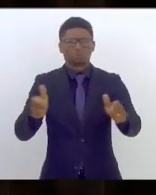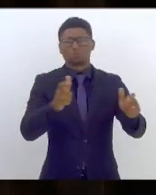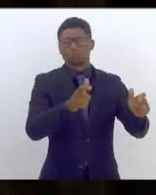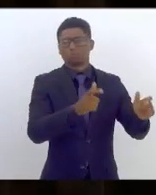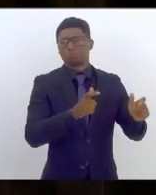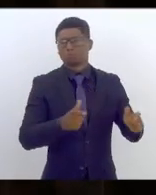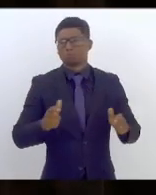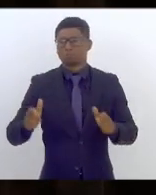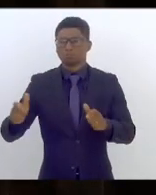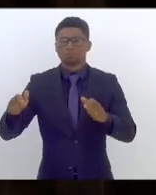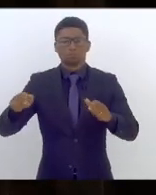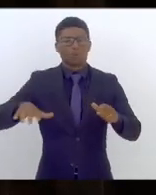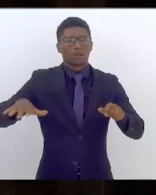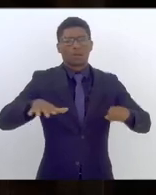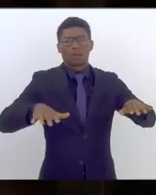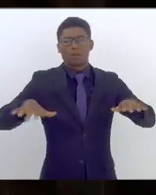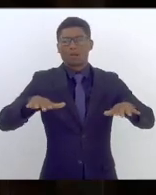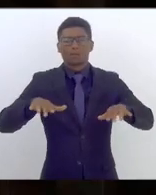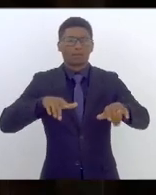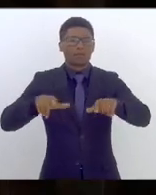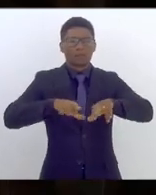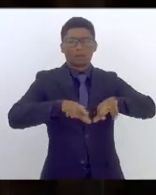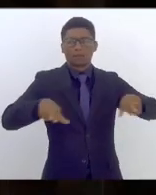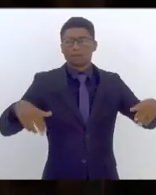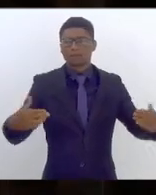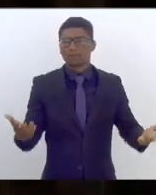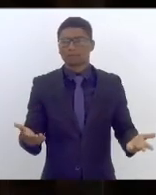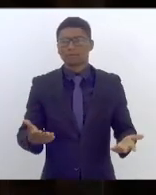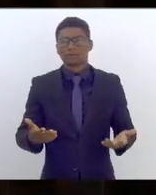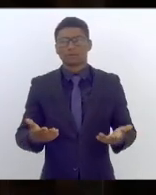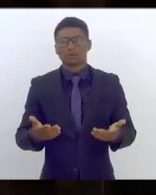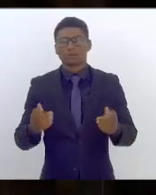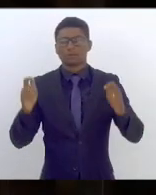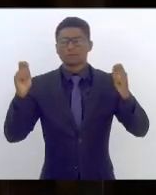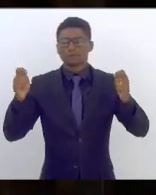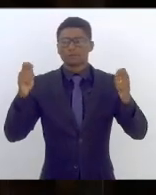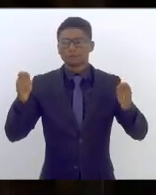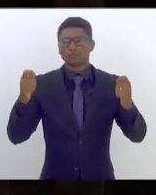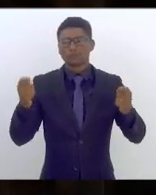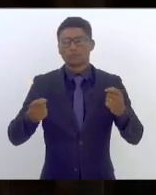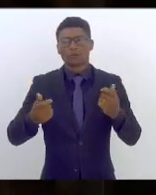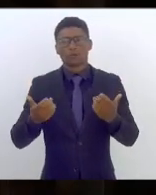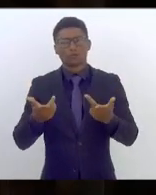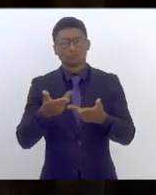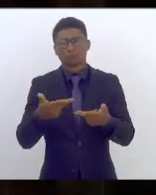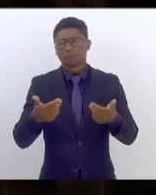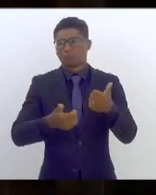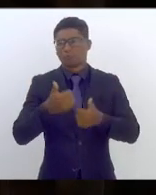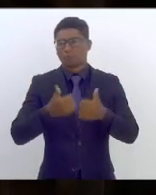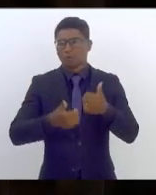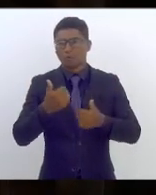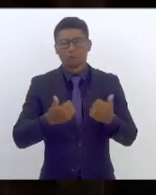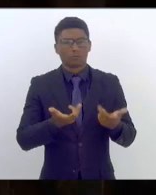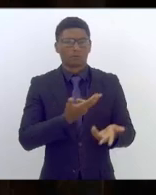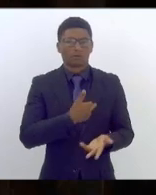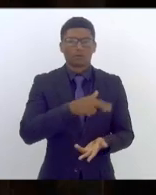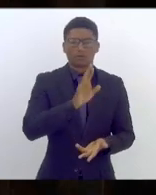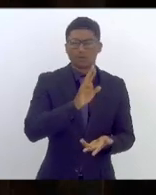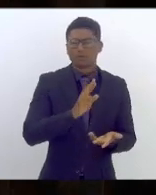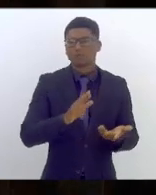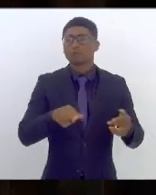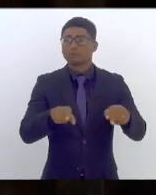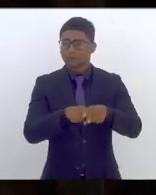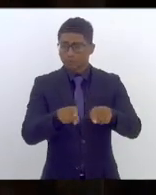as torcidas de futebol em todas as religiões né Tem gente a maioria de gente boa mas tem gente má também